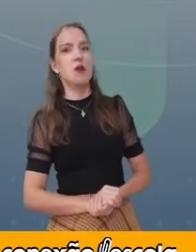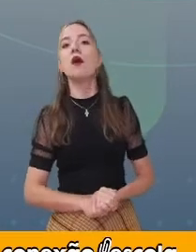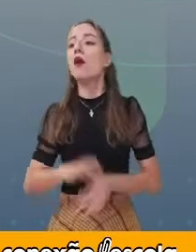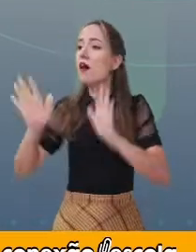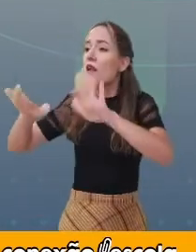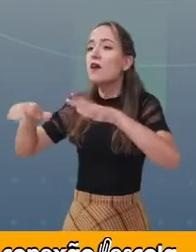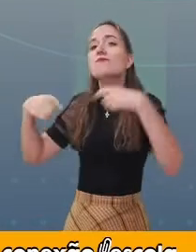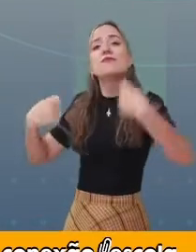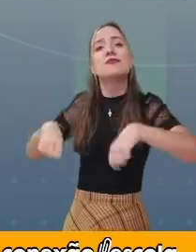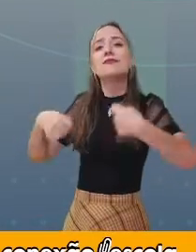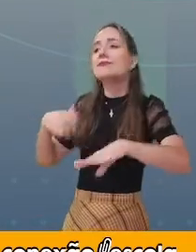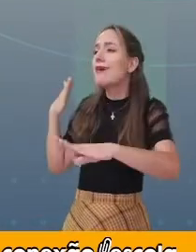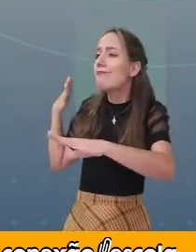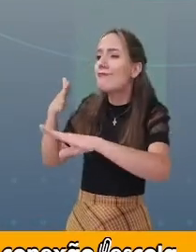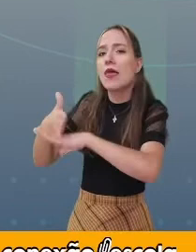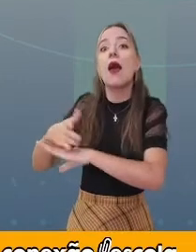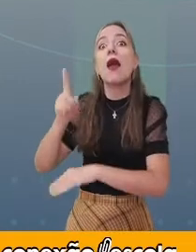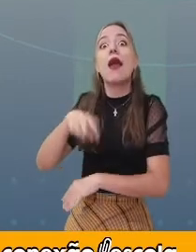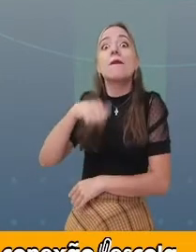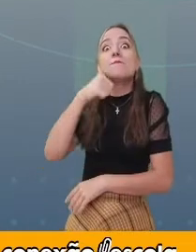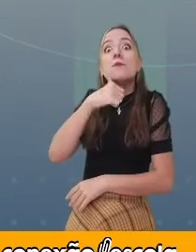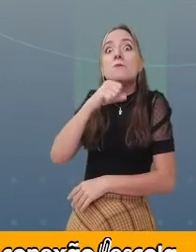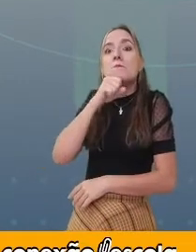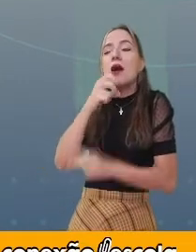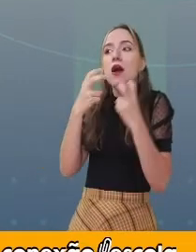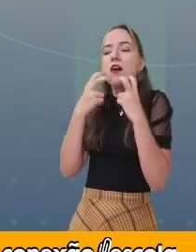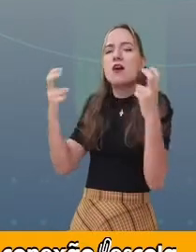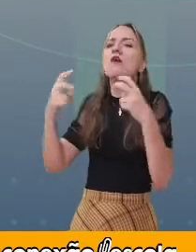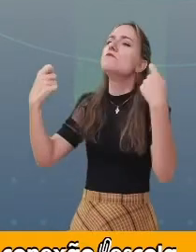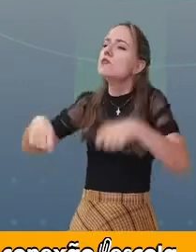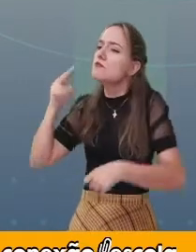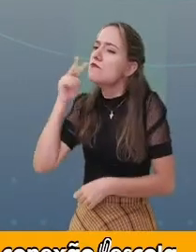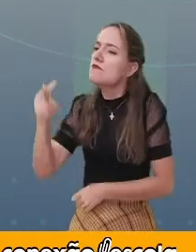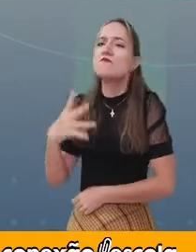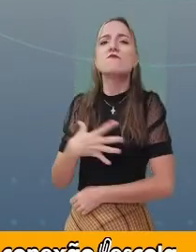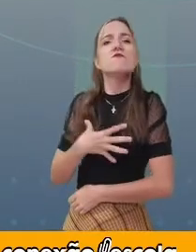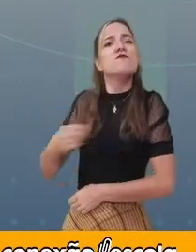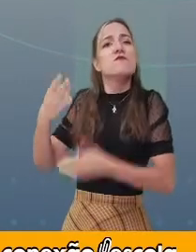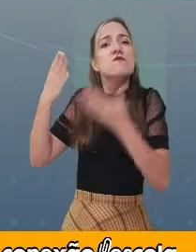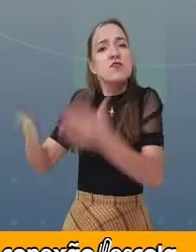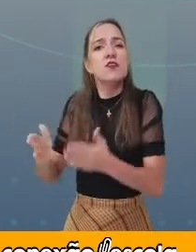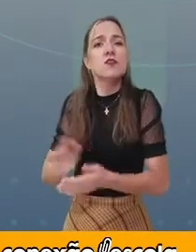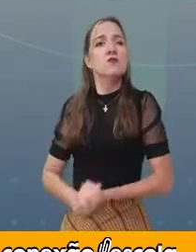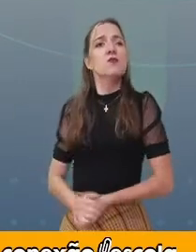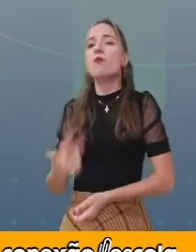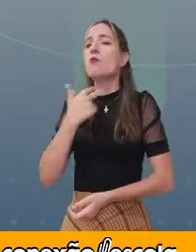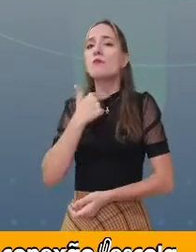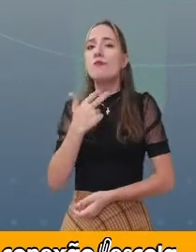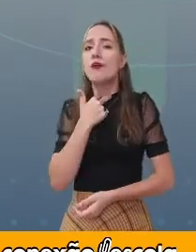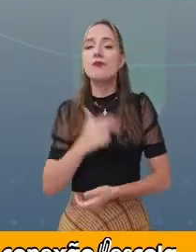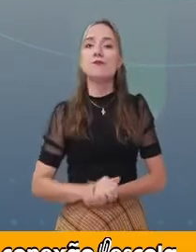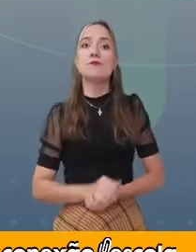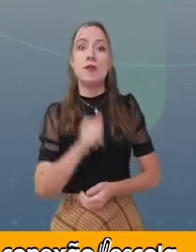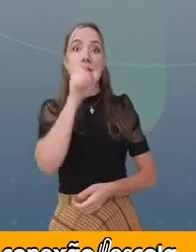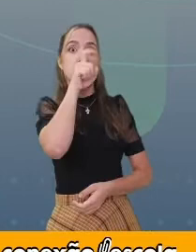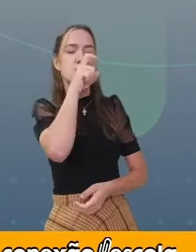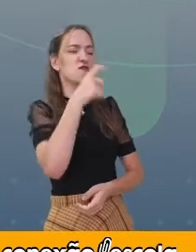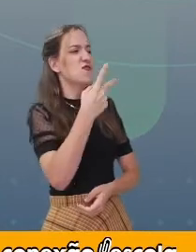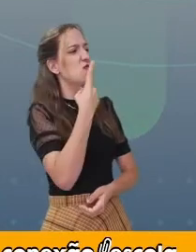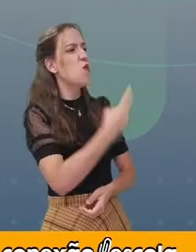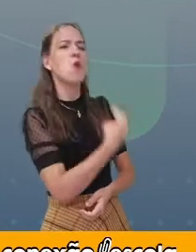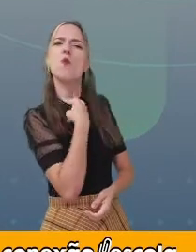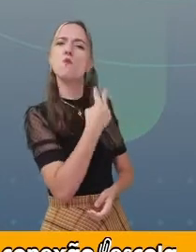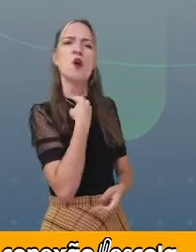Deixe-me entrar, gritou a mãe. Quero ver meus filhos. Você não pode entrar, disse a